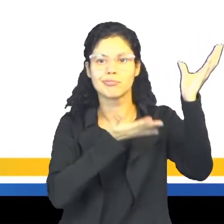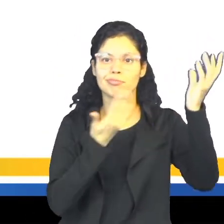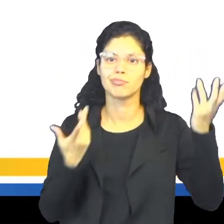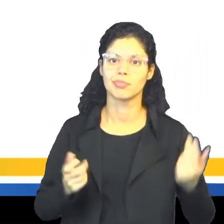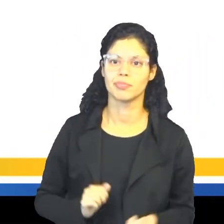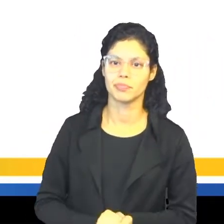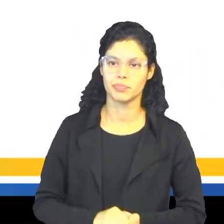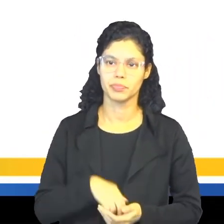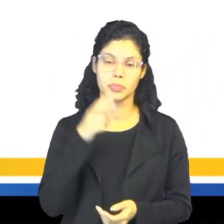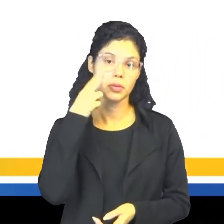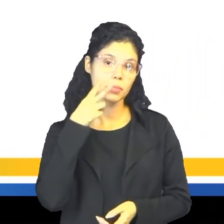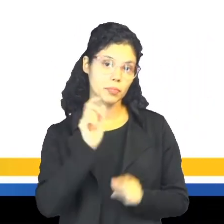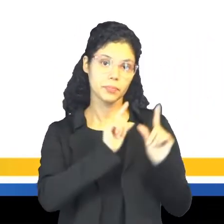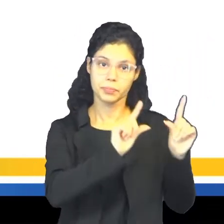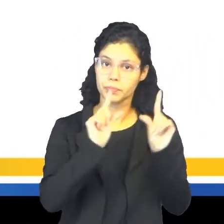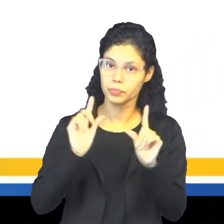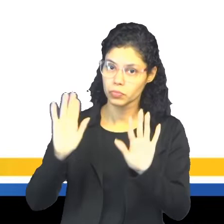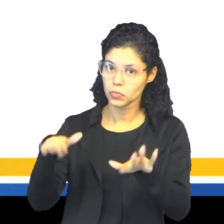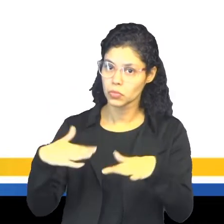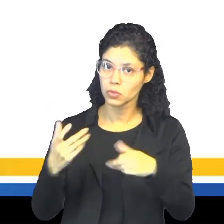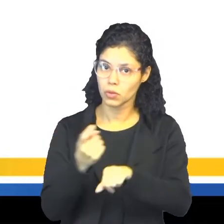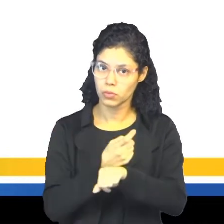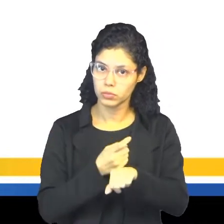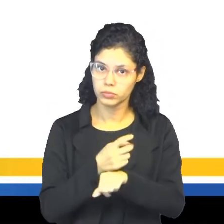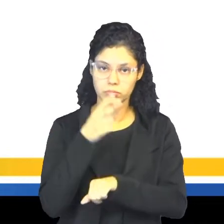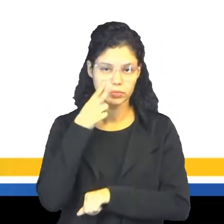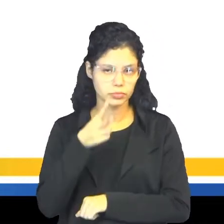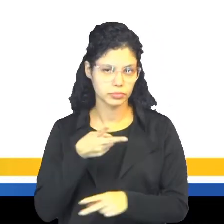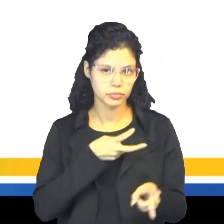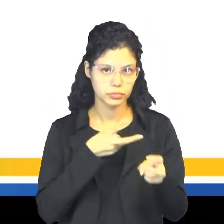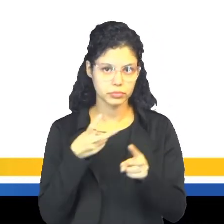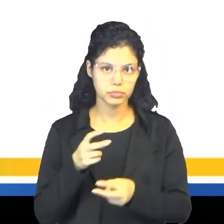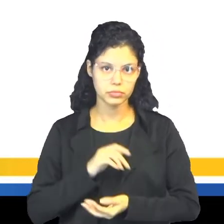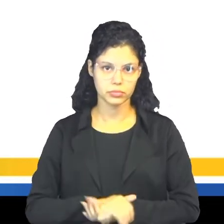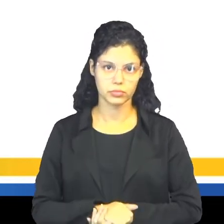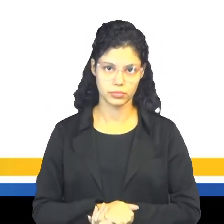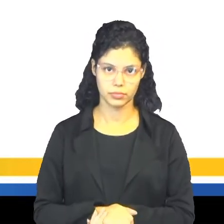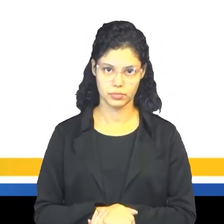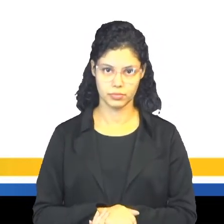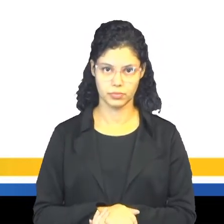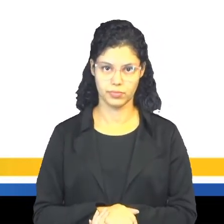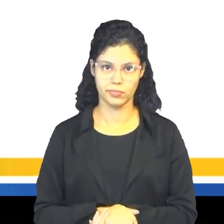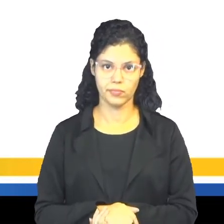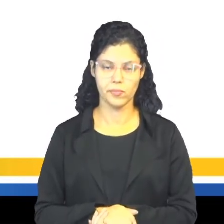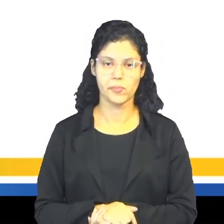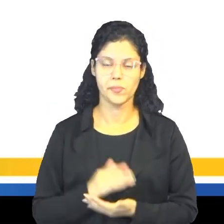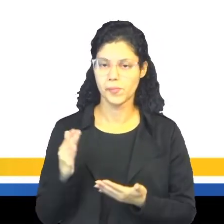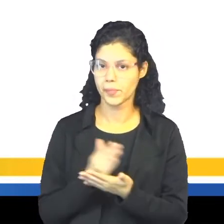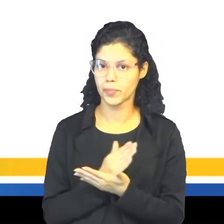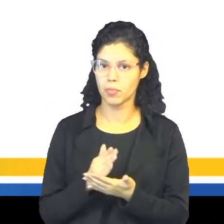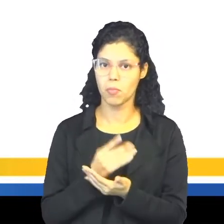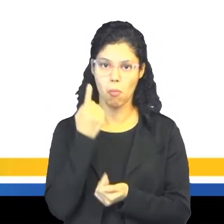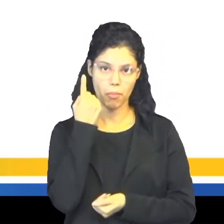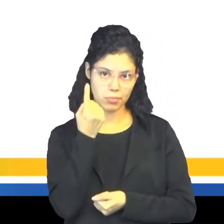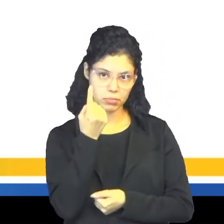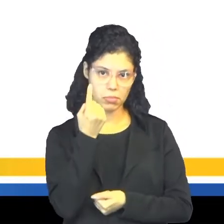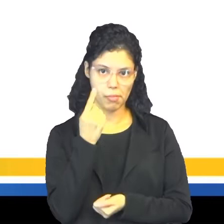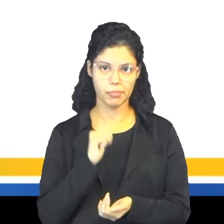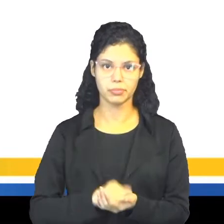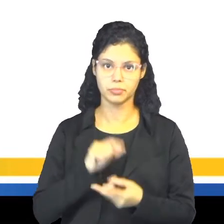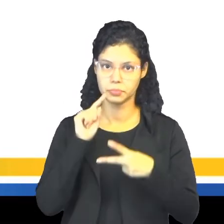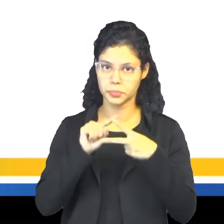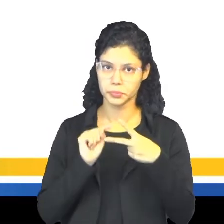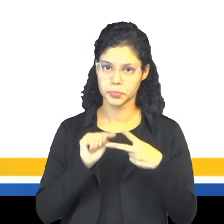analisar essa tirinha qual seria o adjetivo que você está observando vamos lá tem alguns adjetivos tem um adjetivo aí